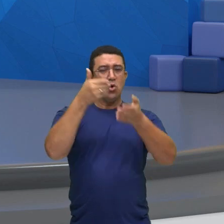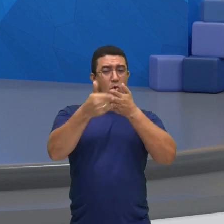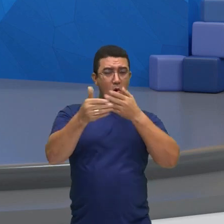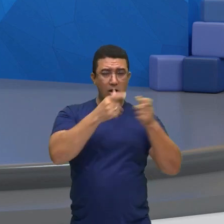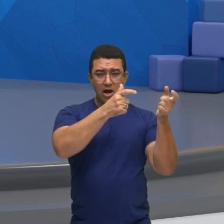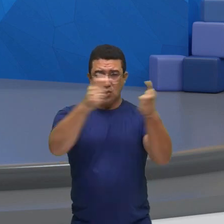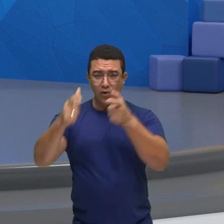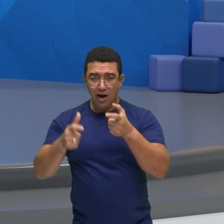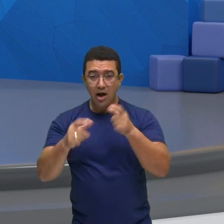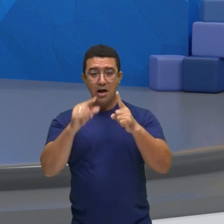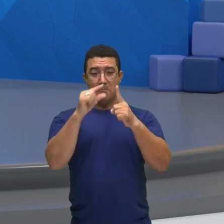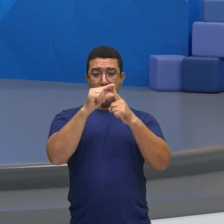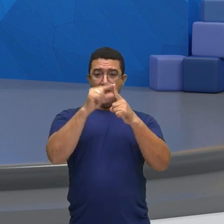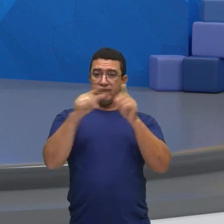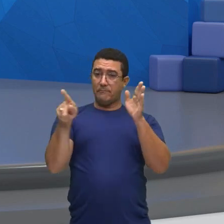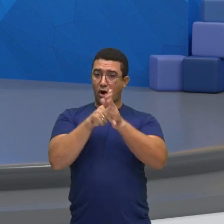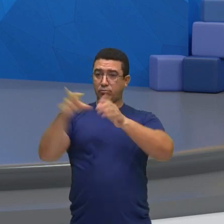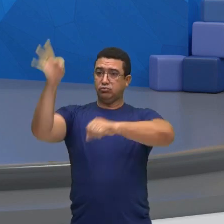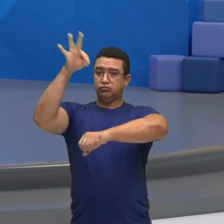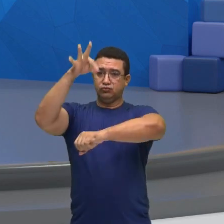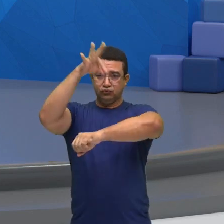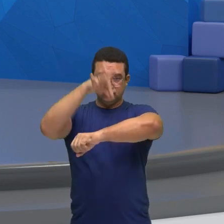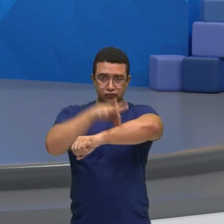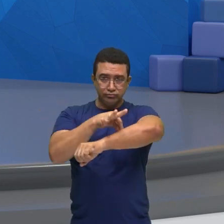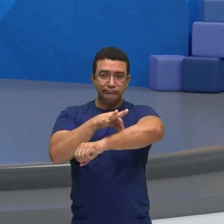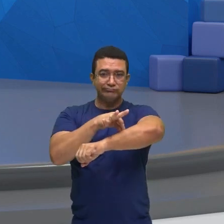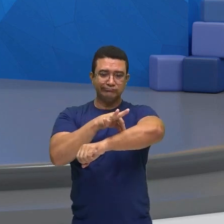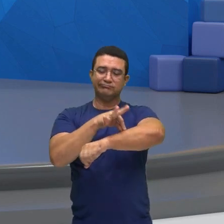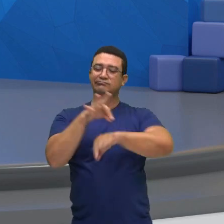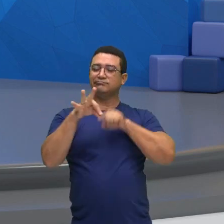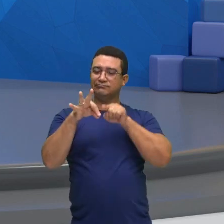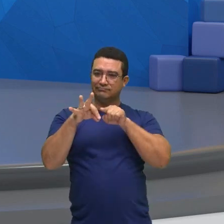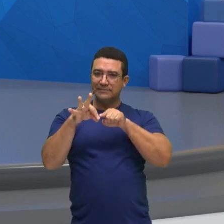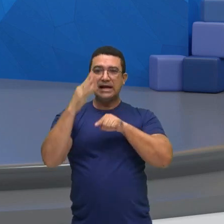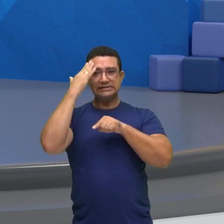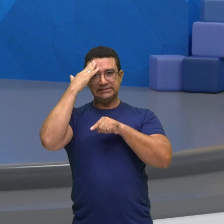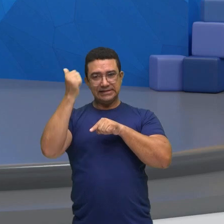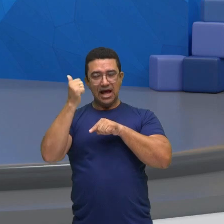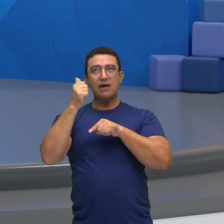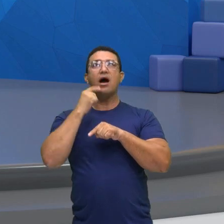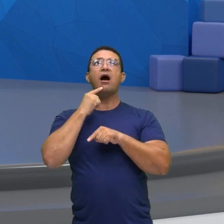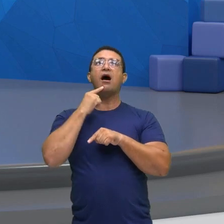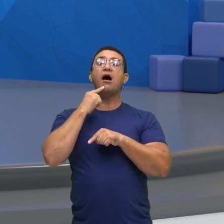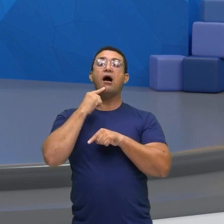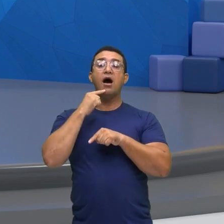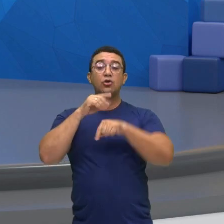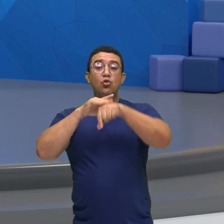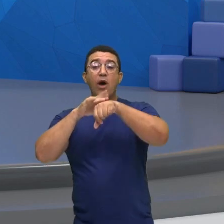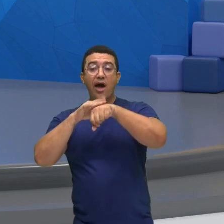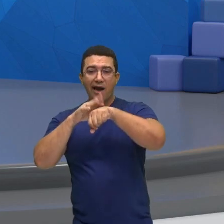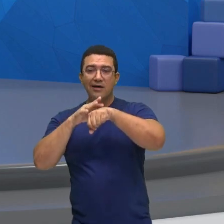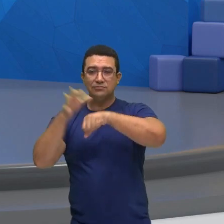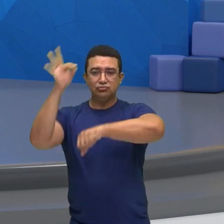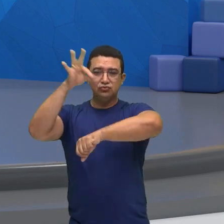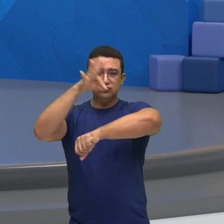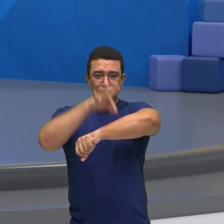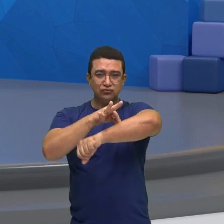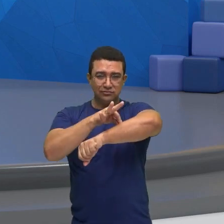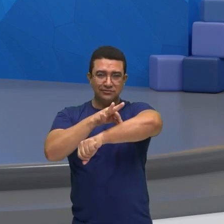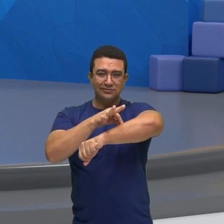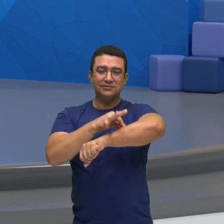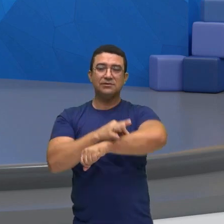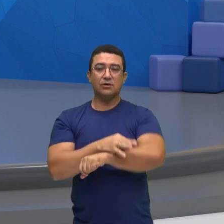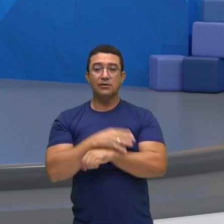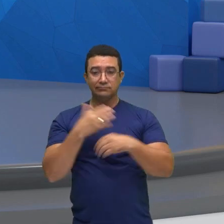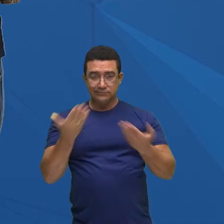Falou Aedes aegypti, é o nome do mosquito da dengue, né? E aí causador da dengue, o vetor, e aí a gente sabe que é uma